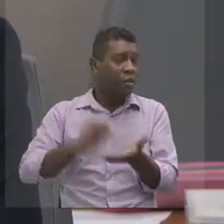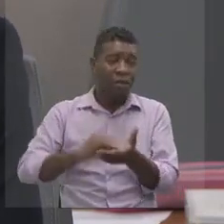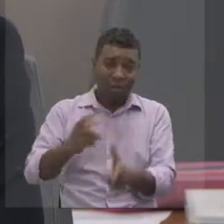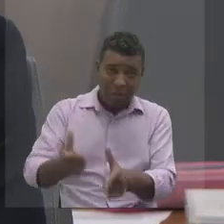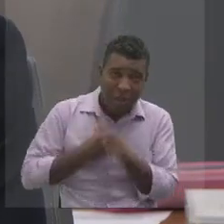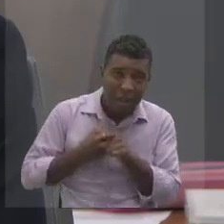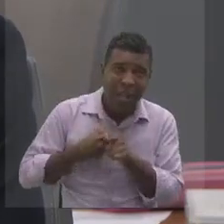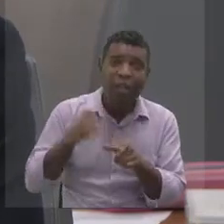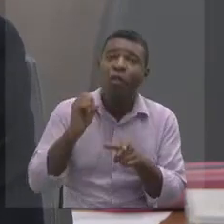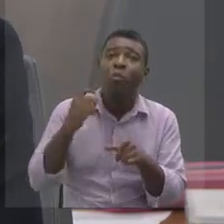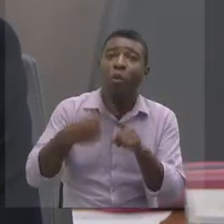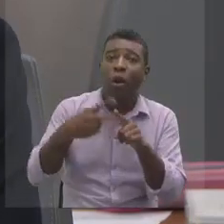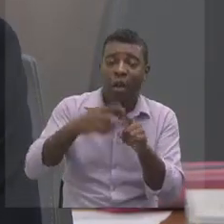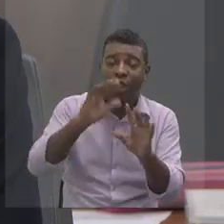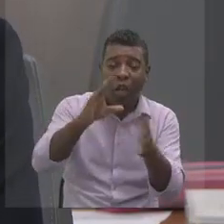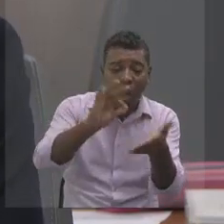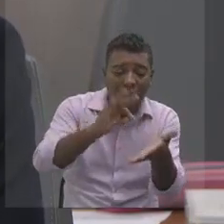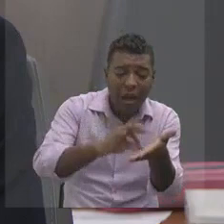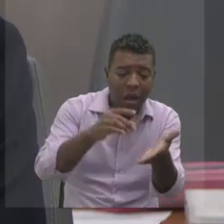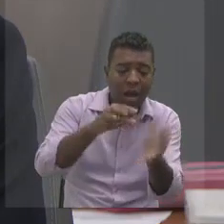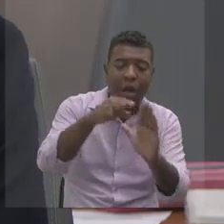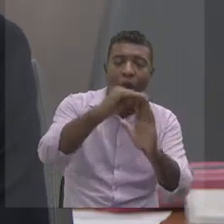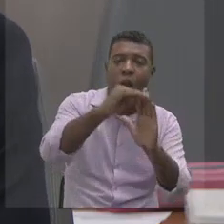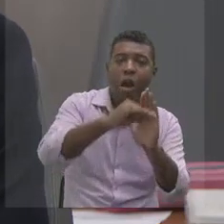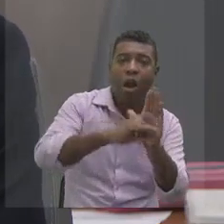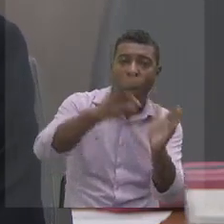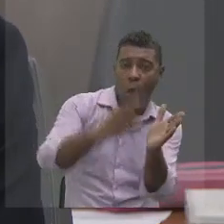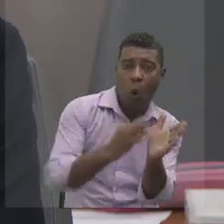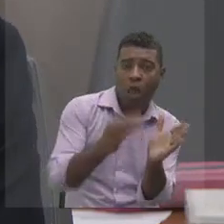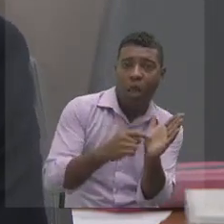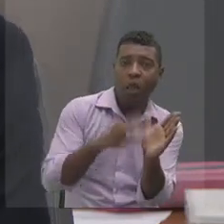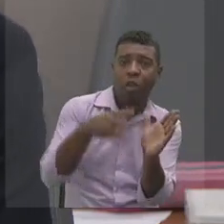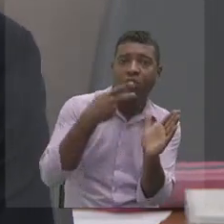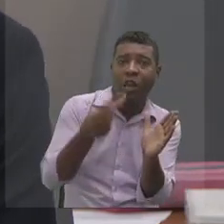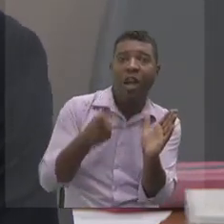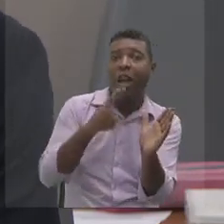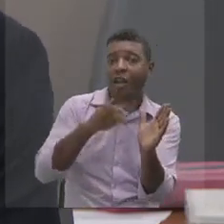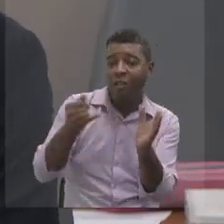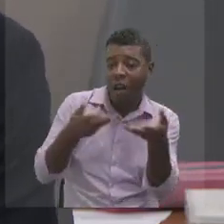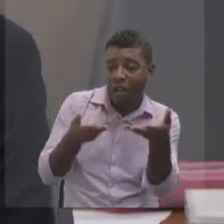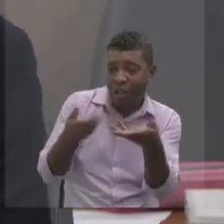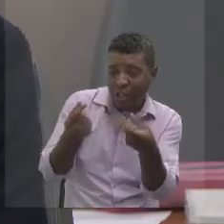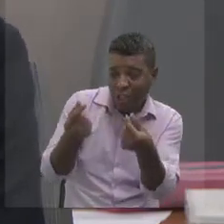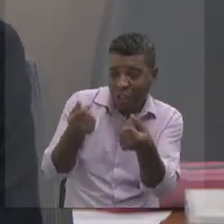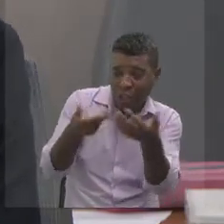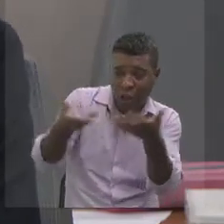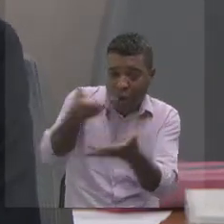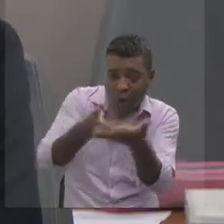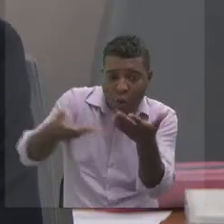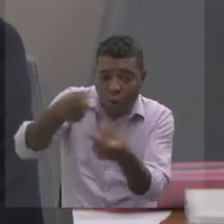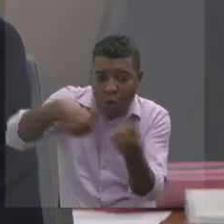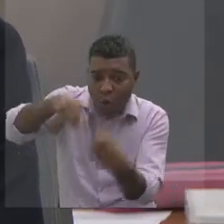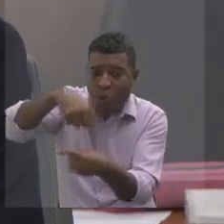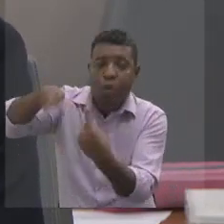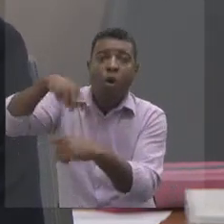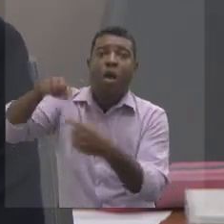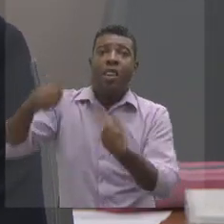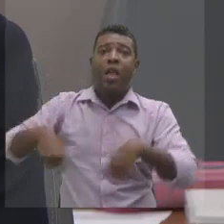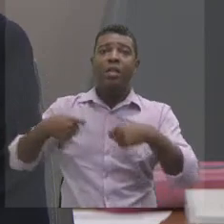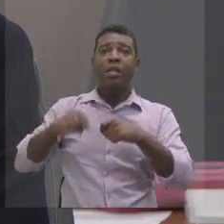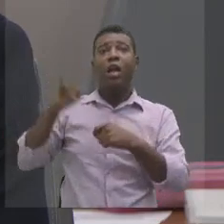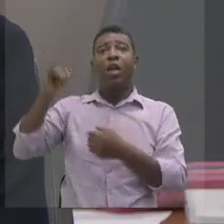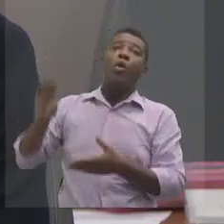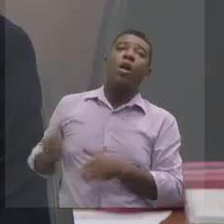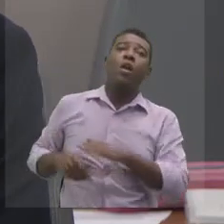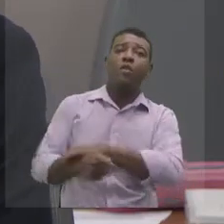de que esse investimento esse Aposto que foi feito agora vai garantir o fluxo de recursos necessários aos investimentos que tem que ser feitos ao longo do período